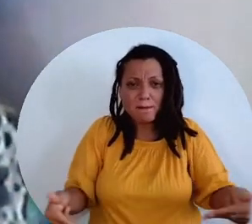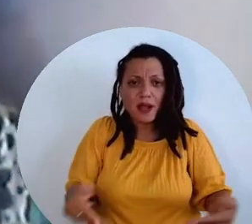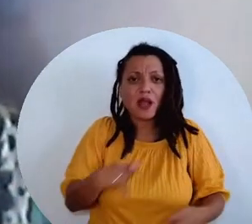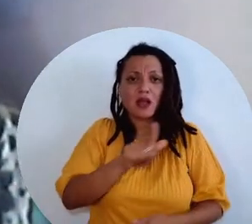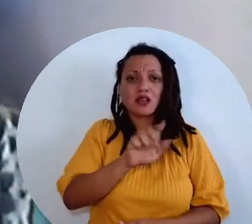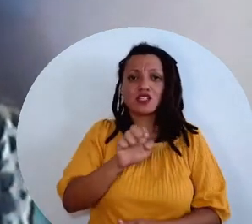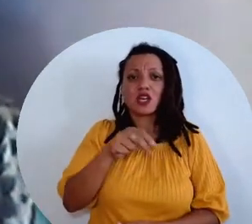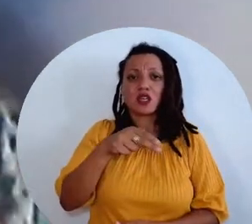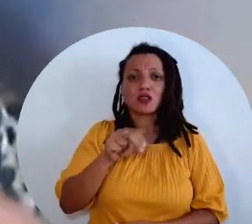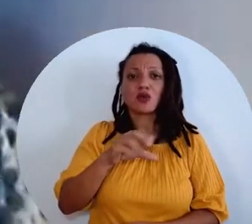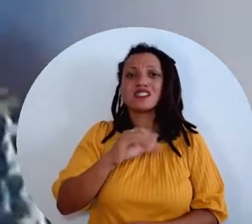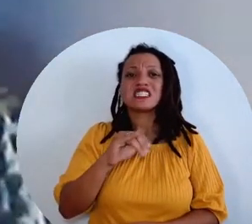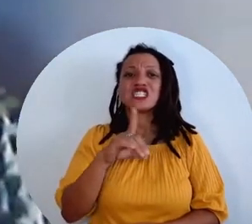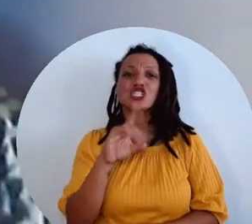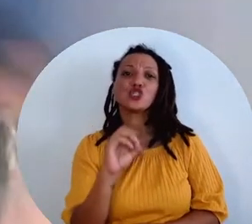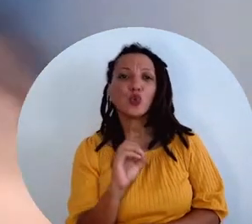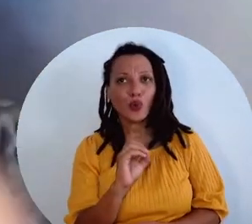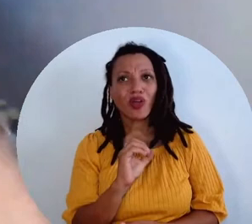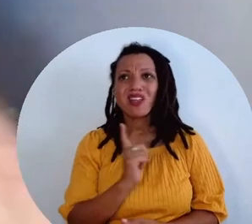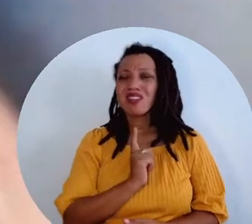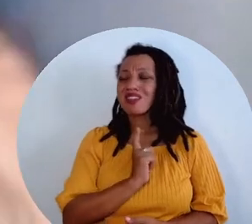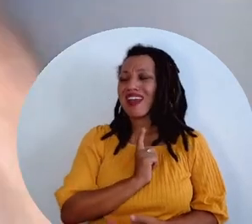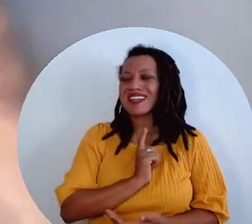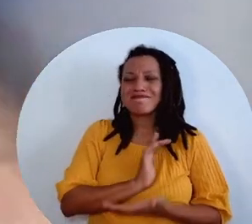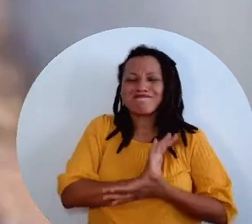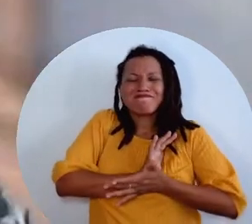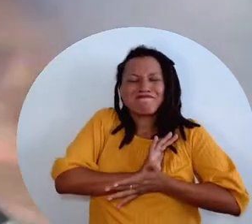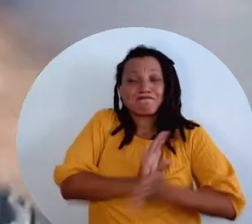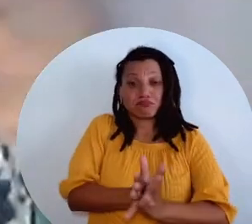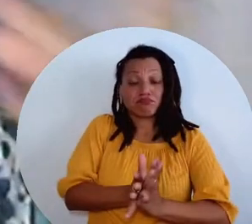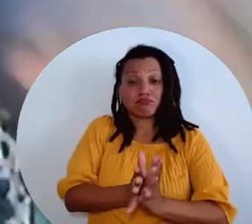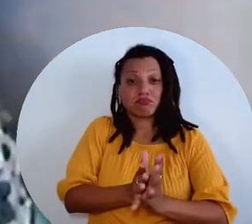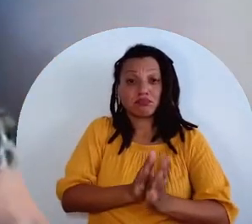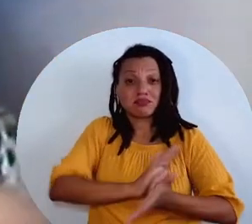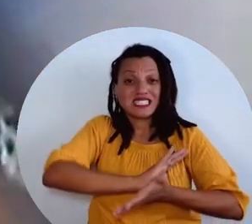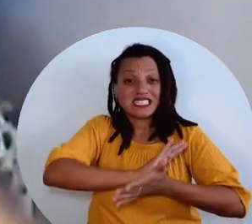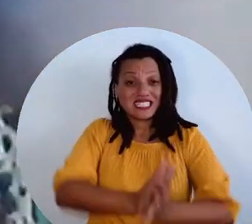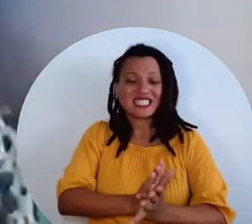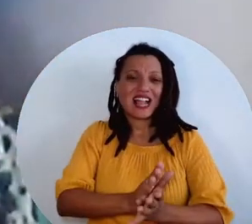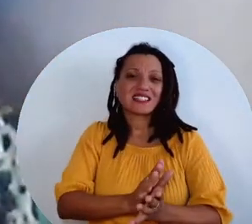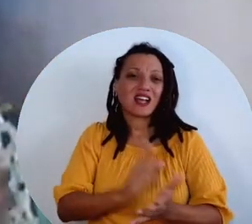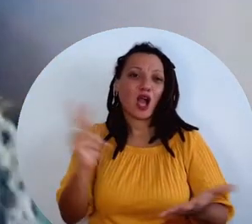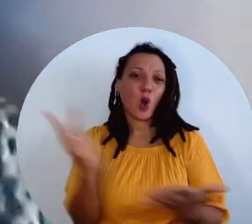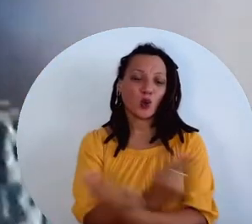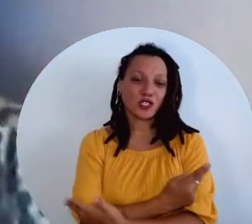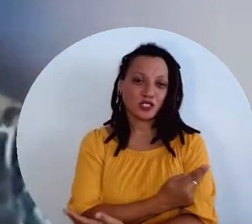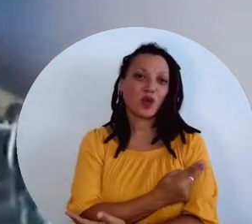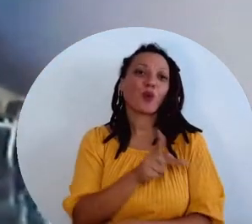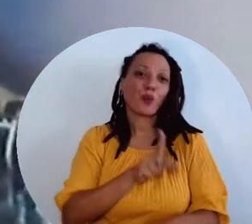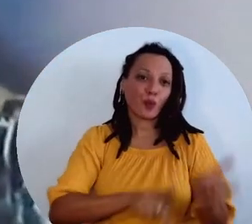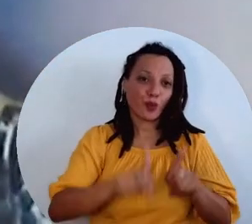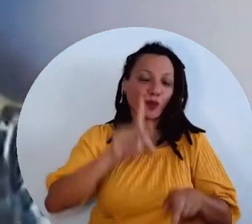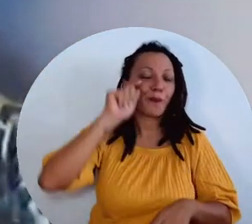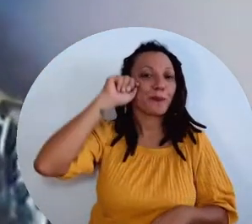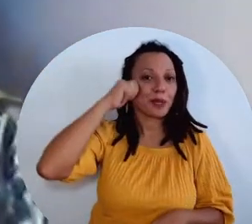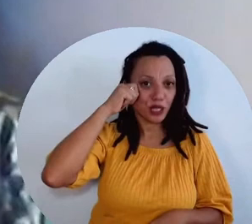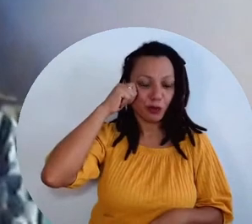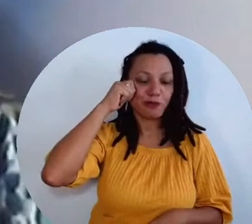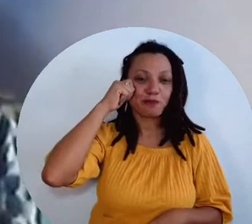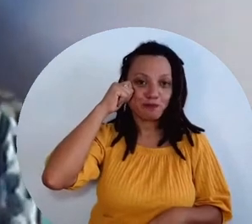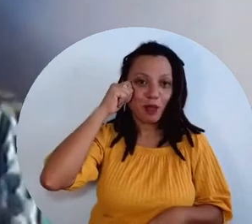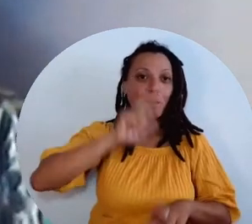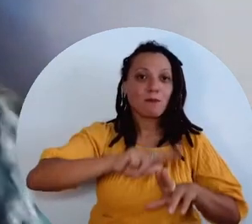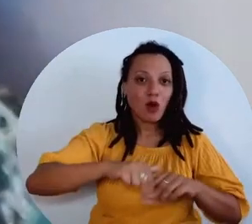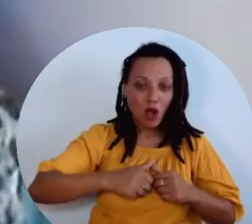enfim, né? São essas desgraças, né? Por isso que eu traduzo Maafa por desgraça. São essas desgraças que acometem a população e